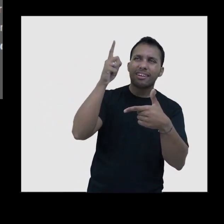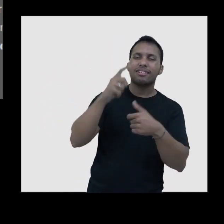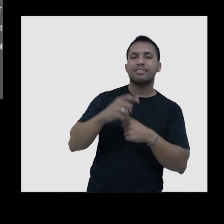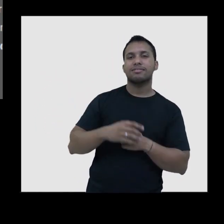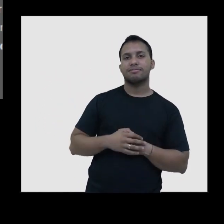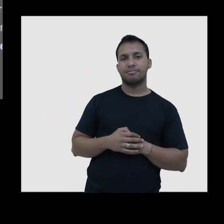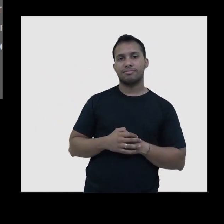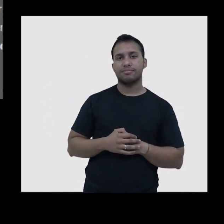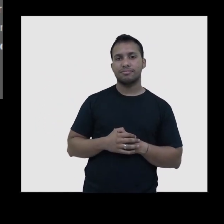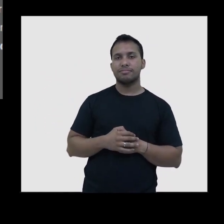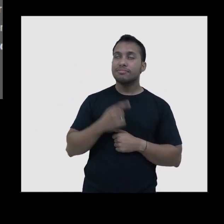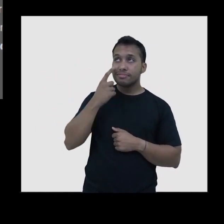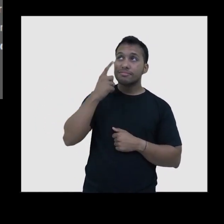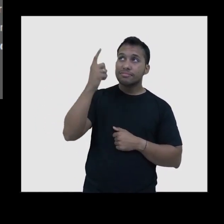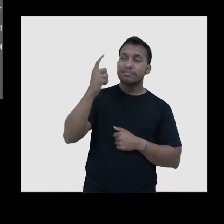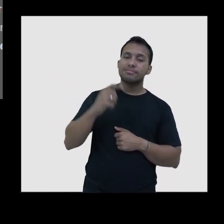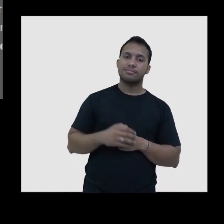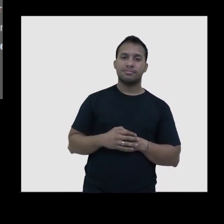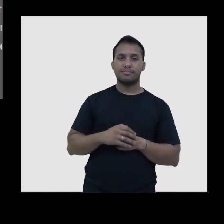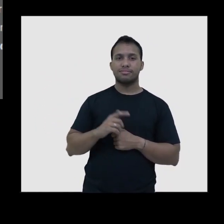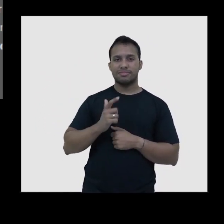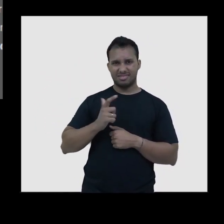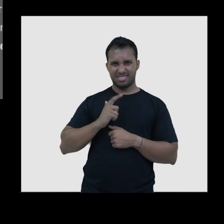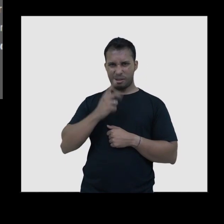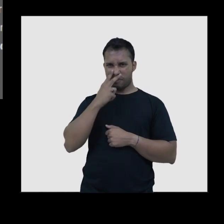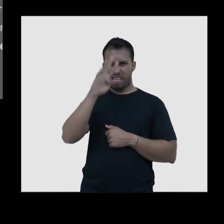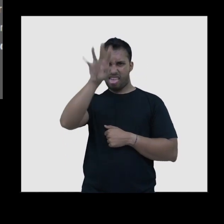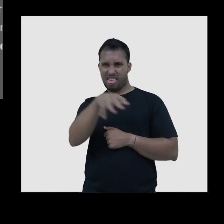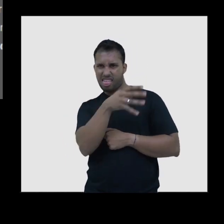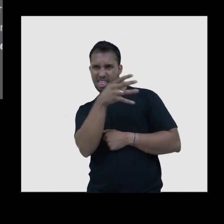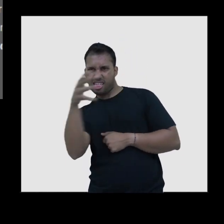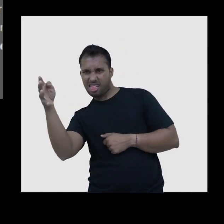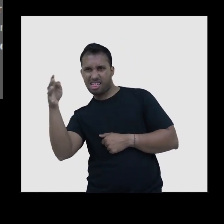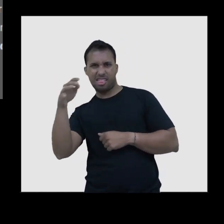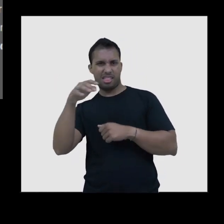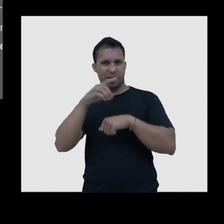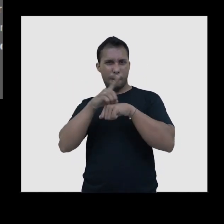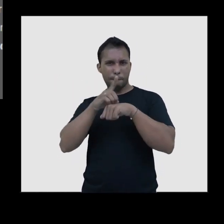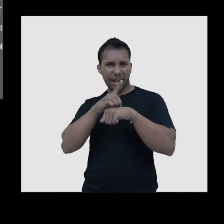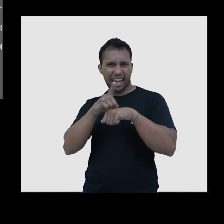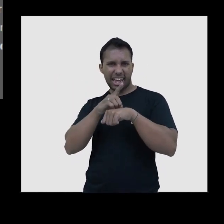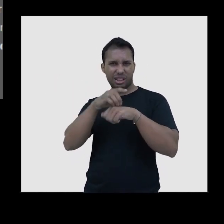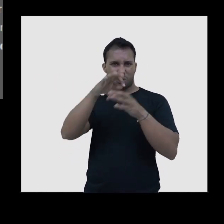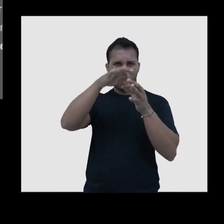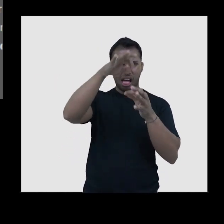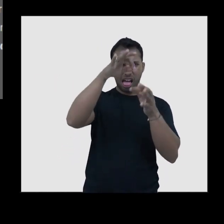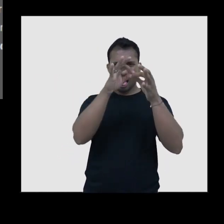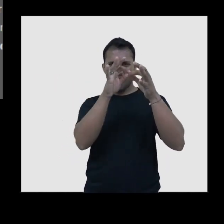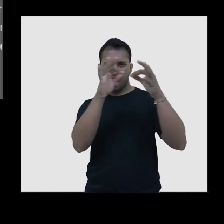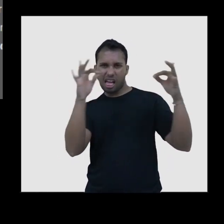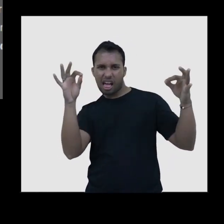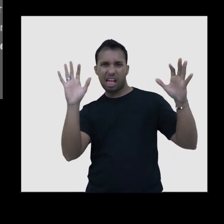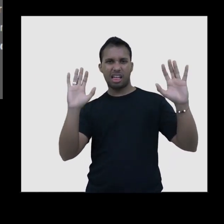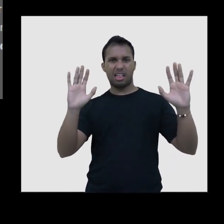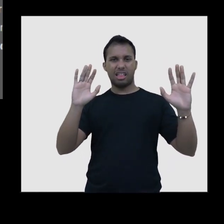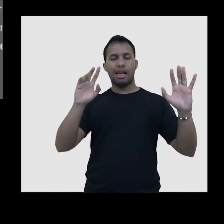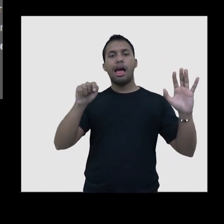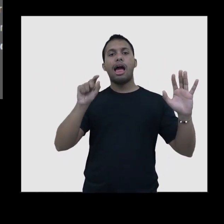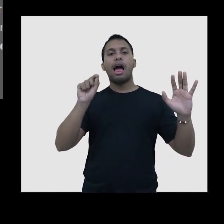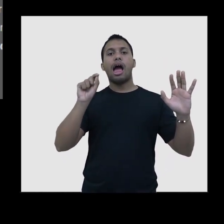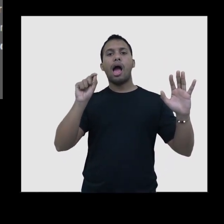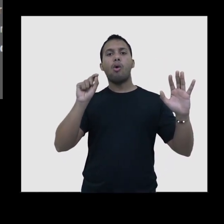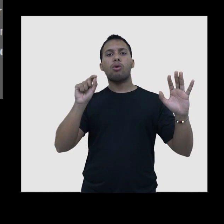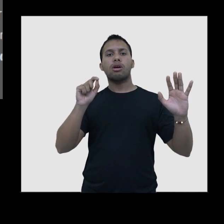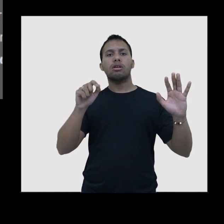ou menos aqui no meio, entre essas marcações aqui que vem no próprio Premiere. Ele tem essas marcações, esses retângulos